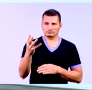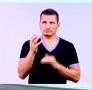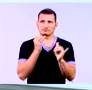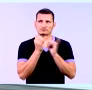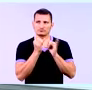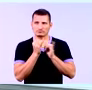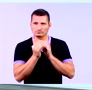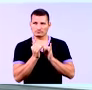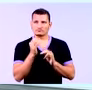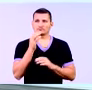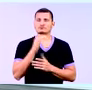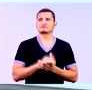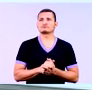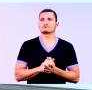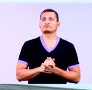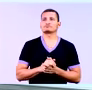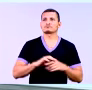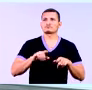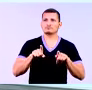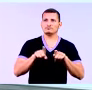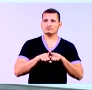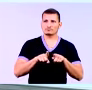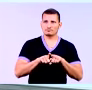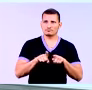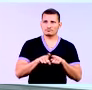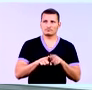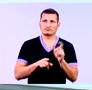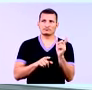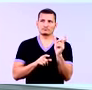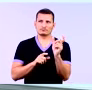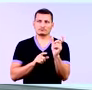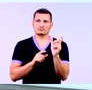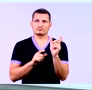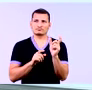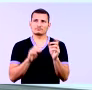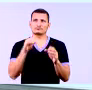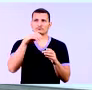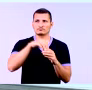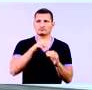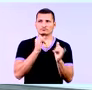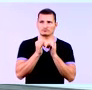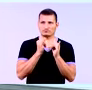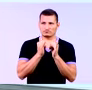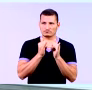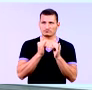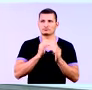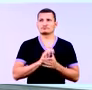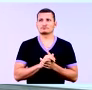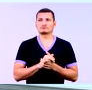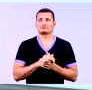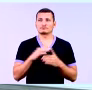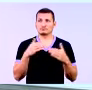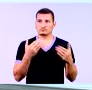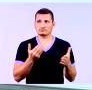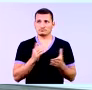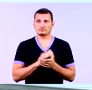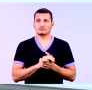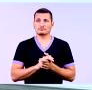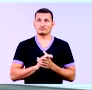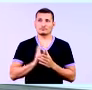as informações, também os comandos para nós inserirmos as informações no banco. Então veja, até